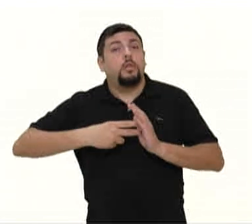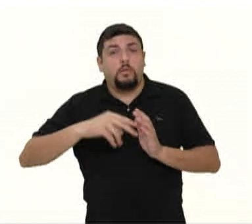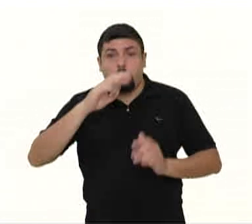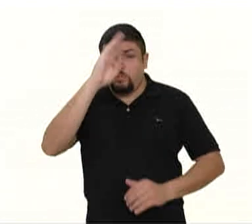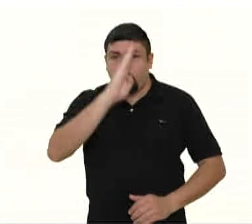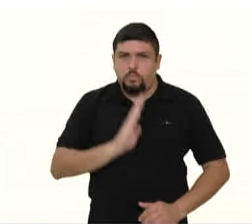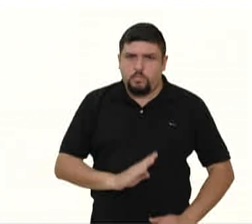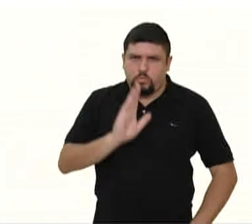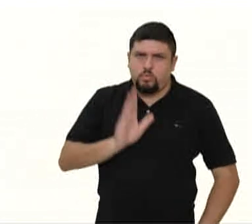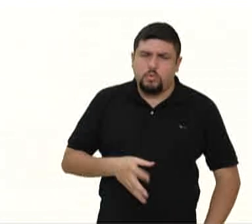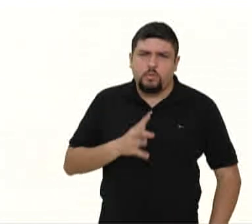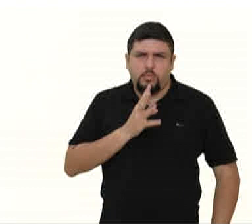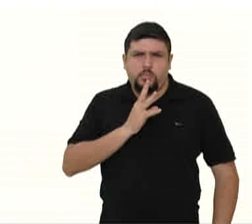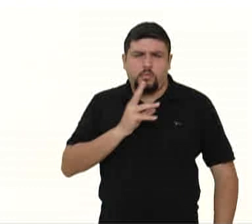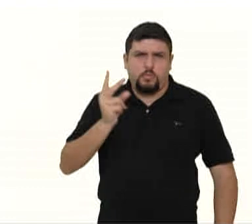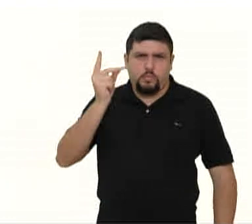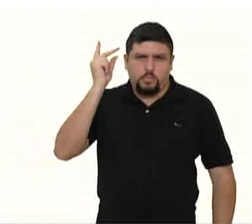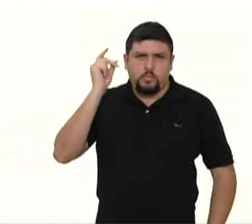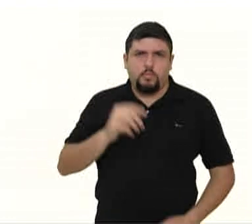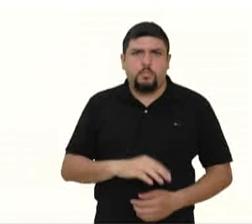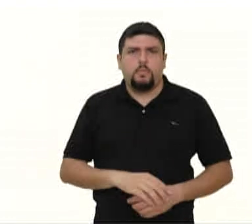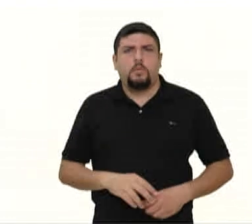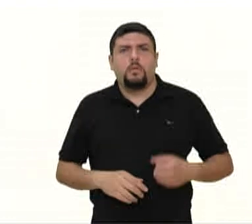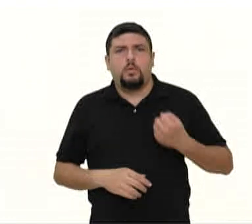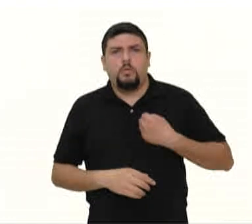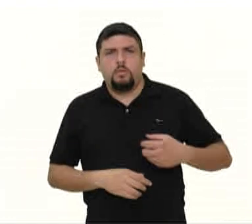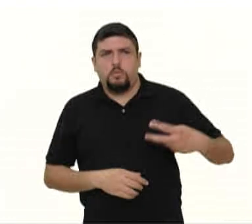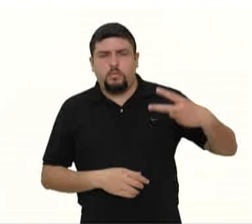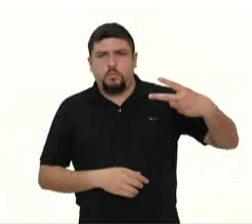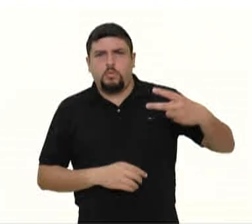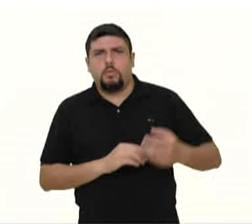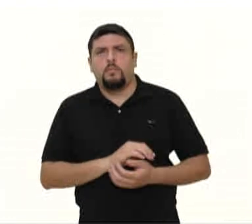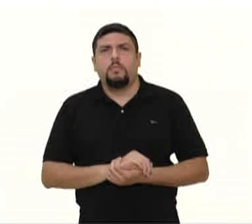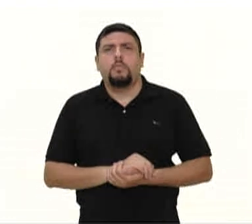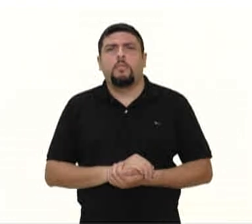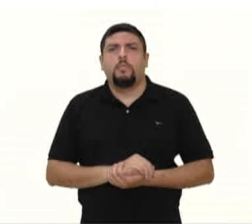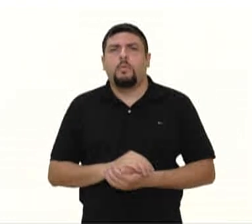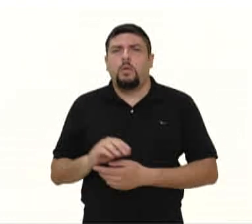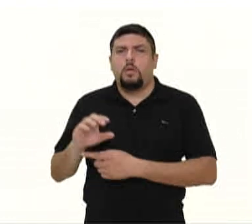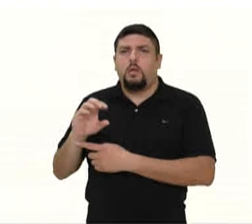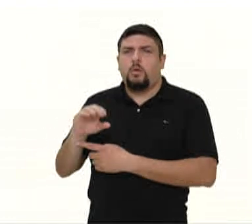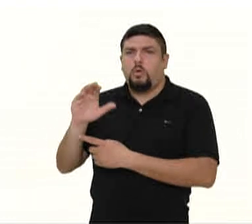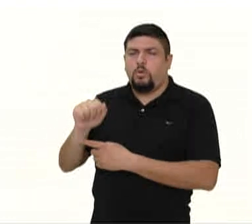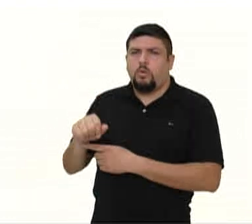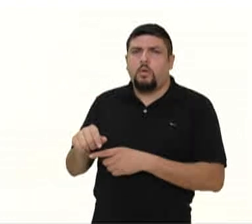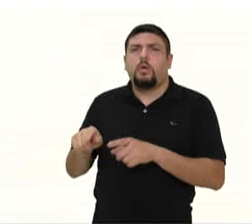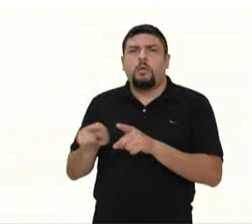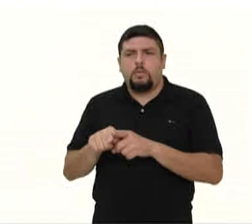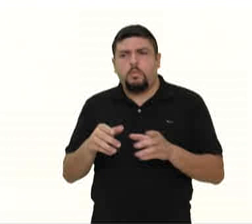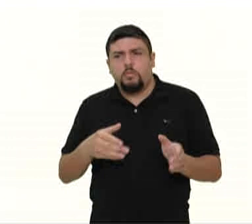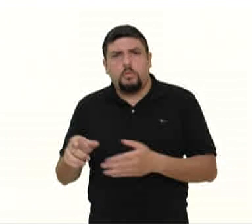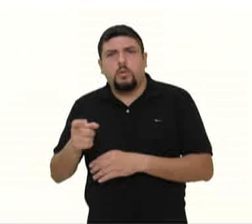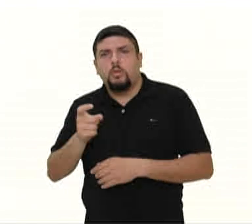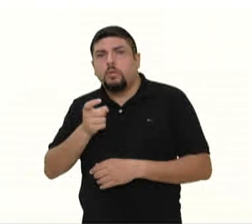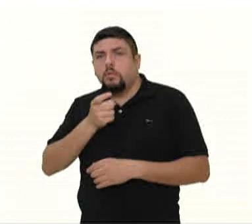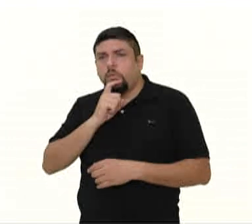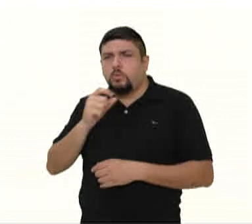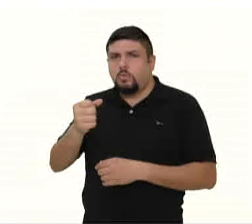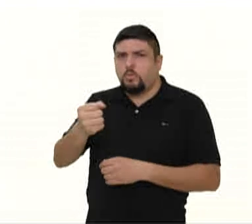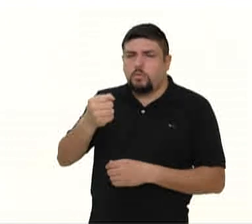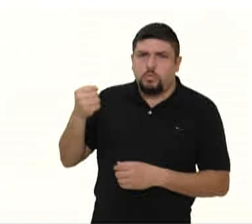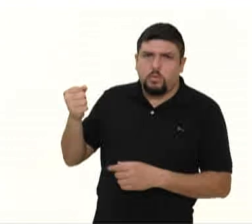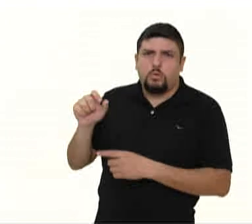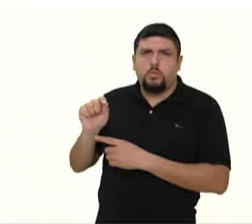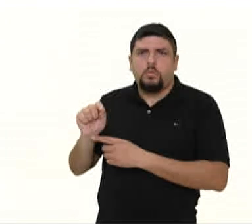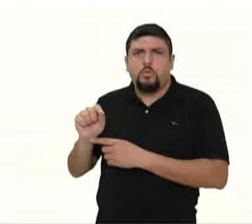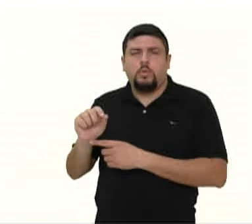Brasil. Número 2. Considerando que a empresa Coca-Cola produzia também geladeiras, é possível afirmar que a campanha em favor da